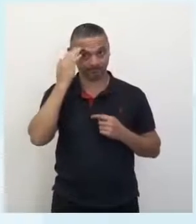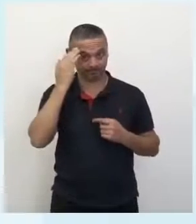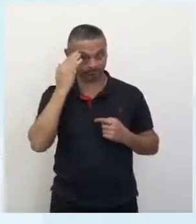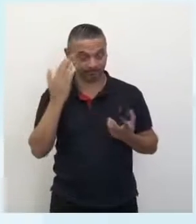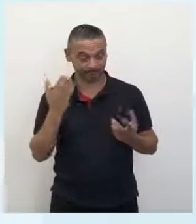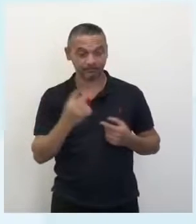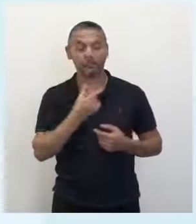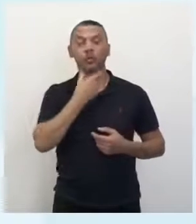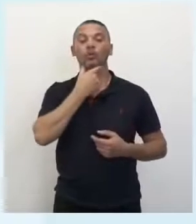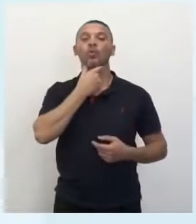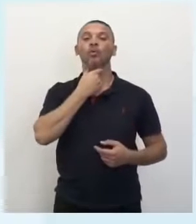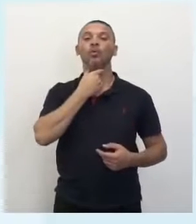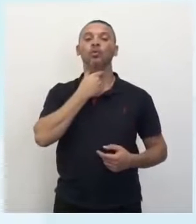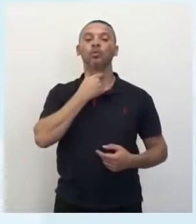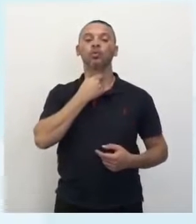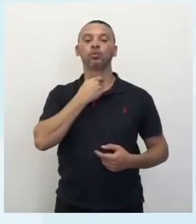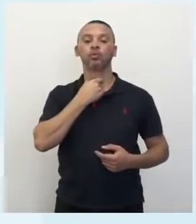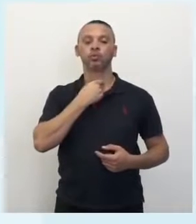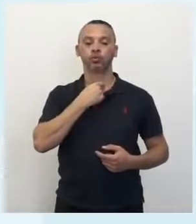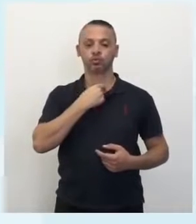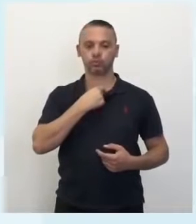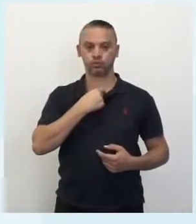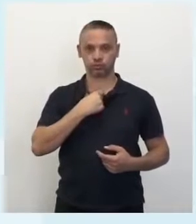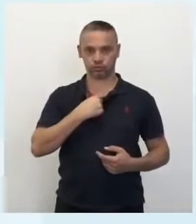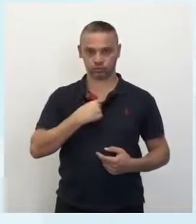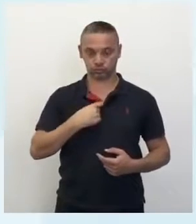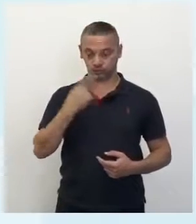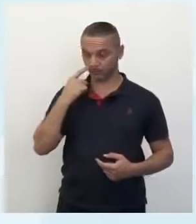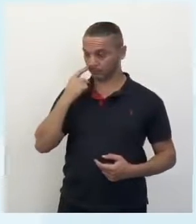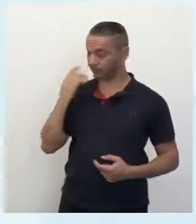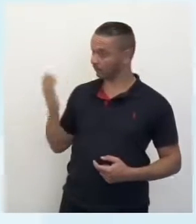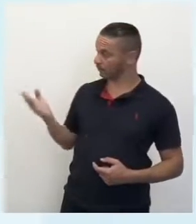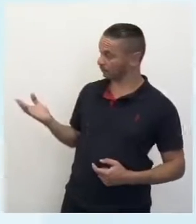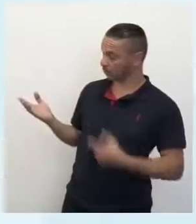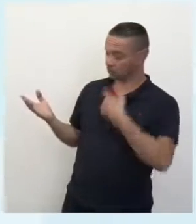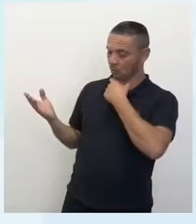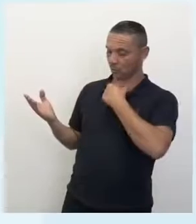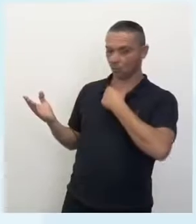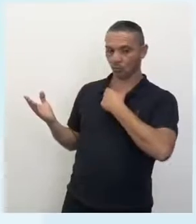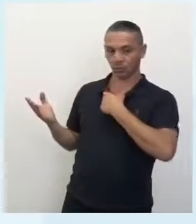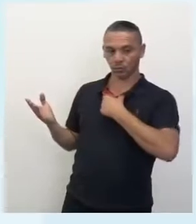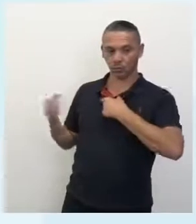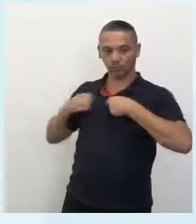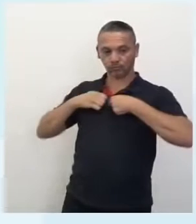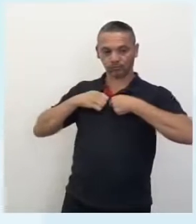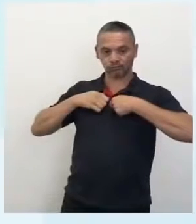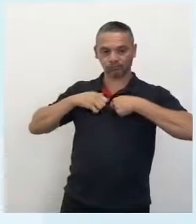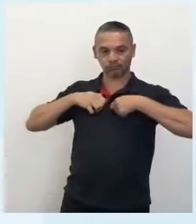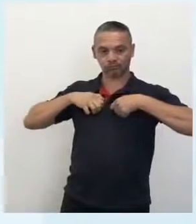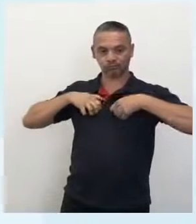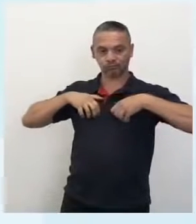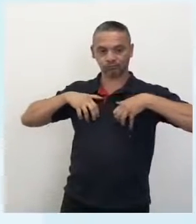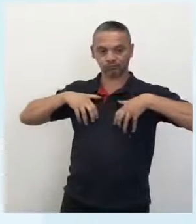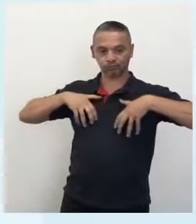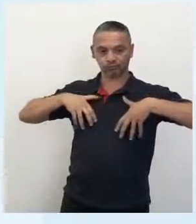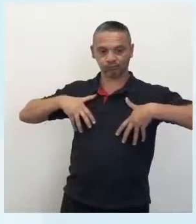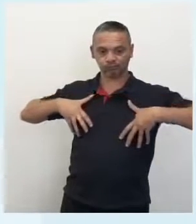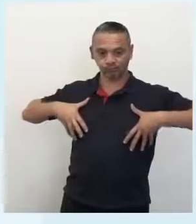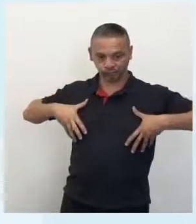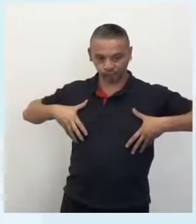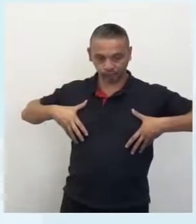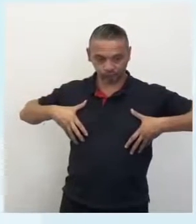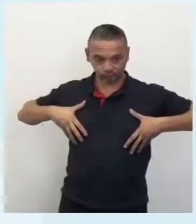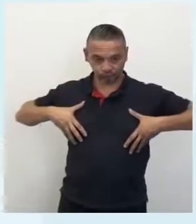engasga. E aí, ó, ele vai descer aqui, aí ele vai para os brônquios, ó, dos brônquios ele vai para